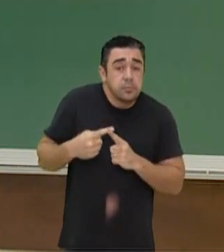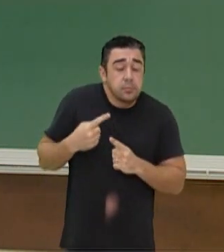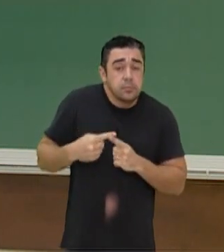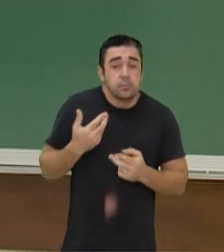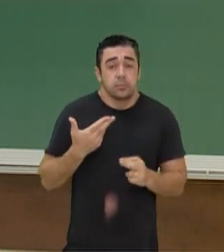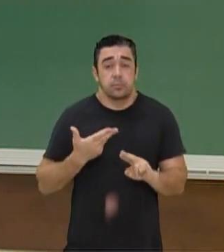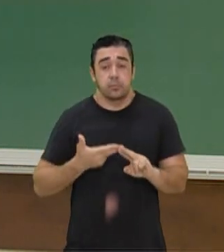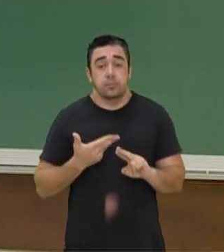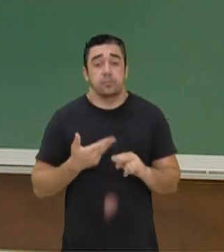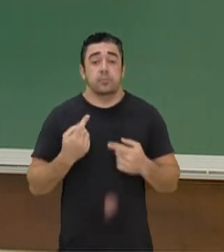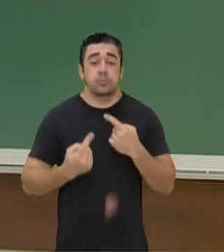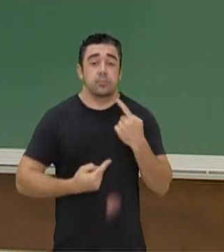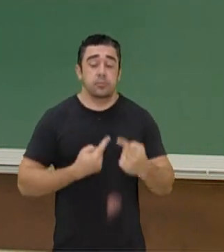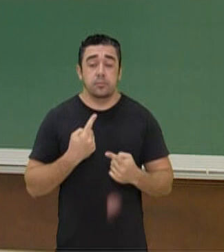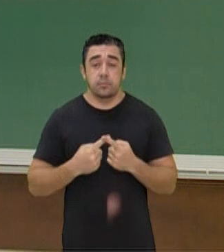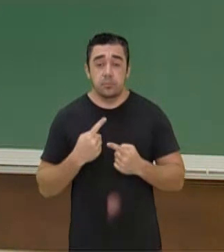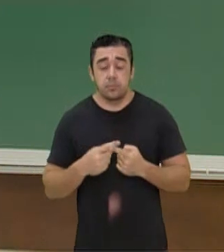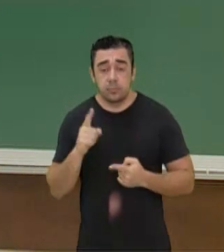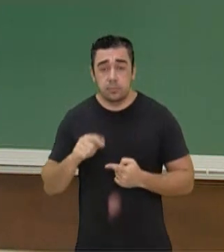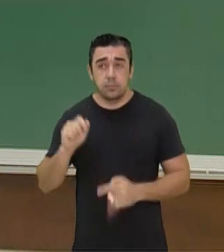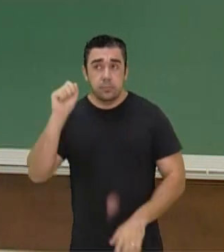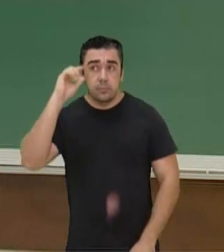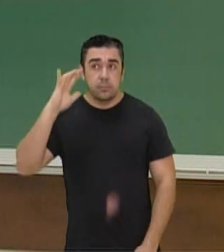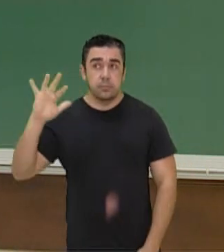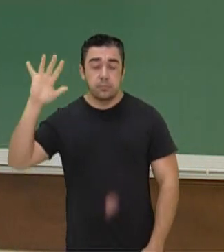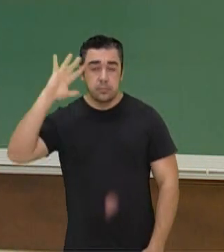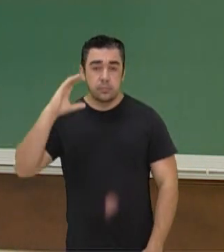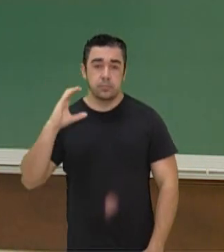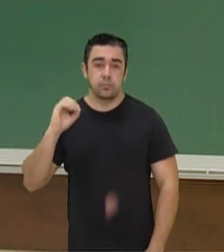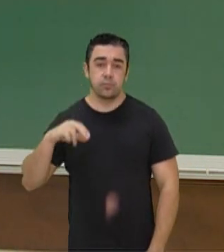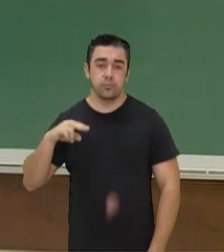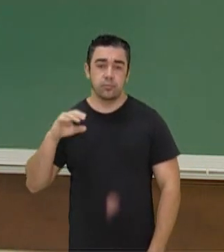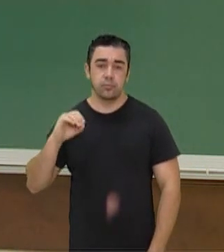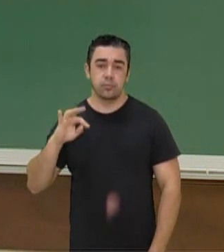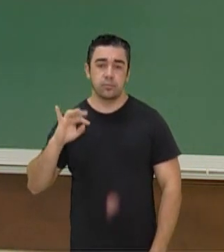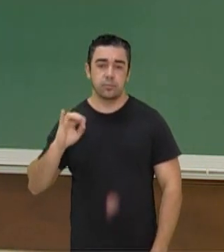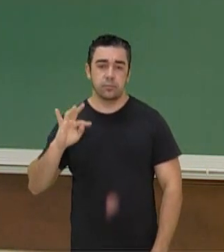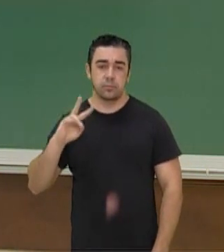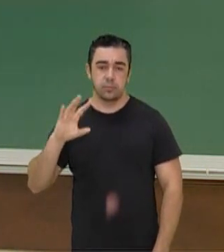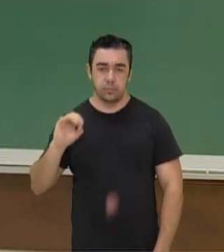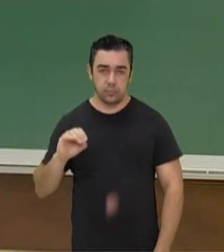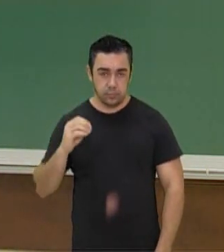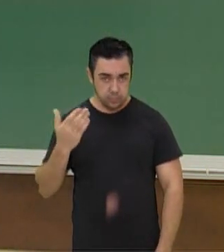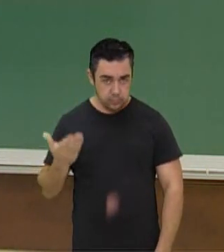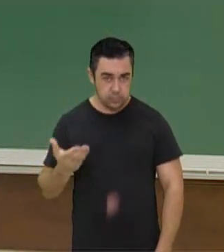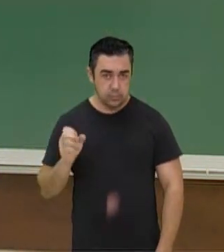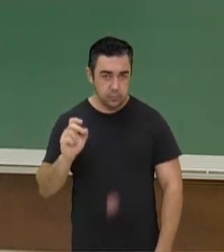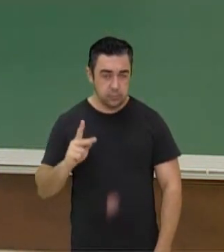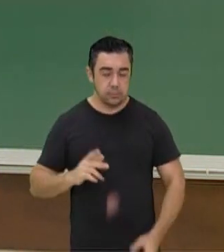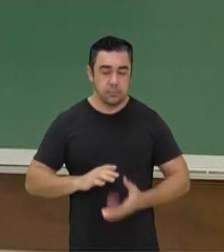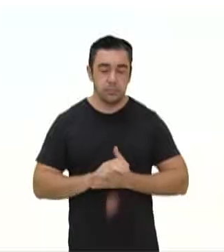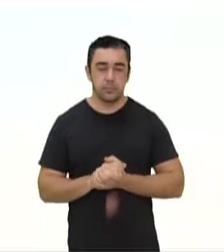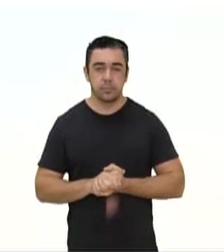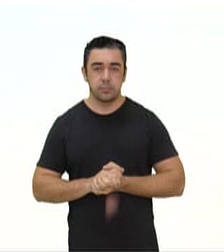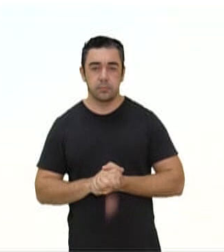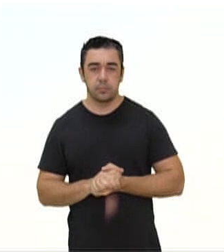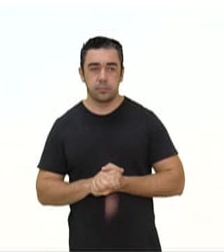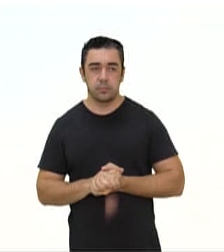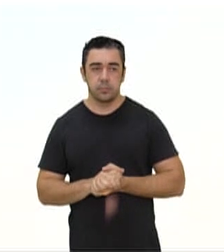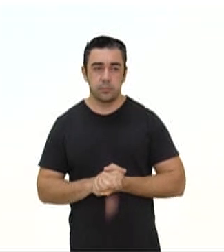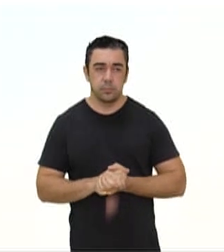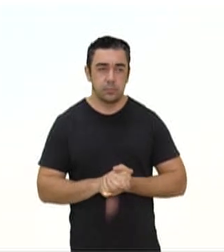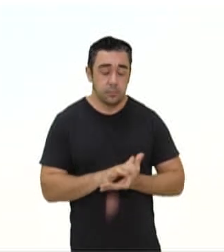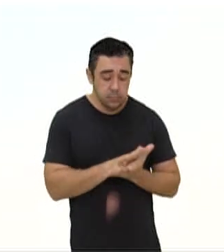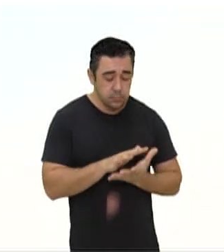esse dado conotativo que traz para a gente aí as figuras de linguagem, ok? Então vamos lá. Alma